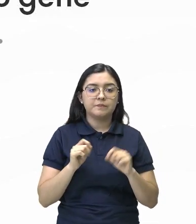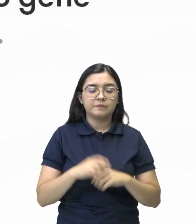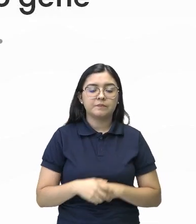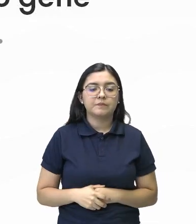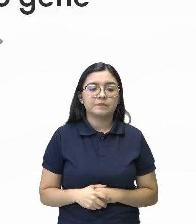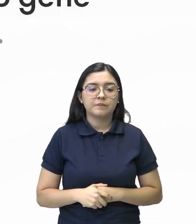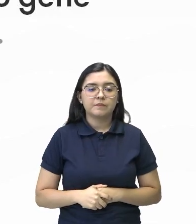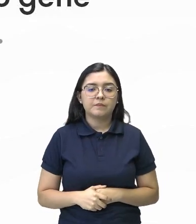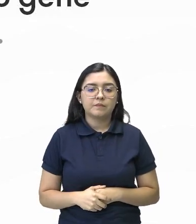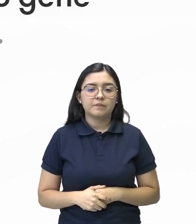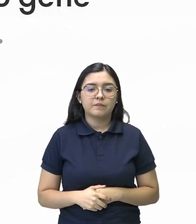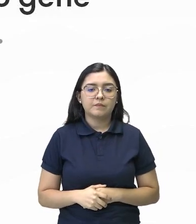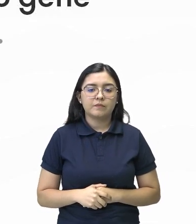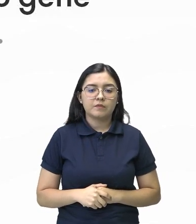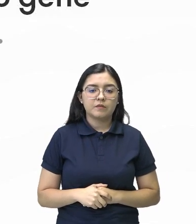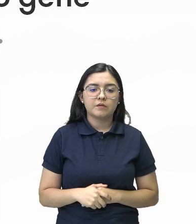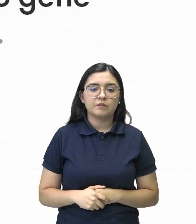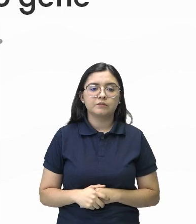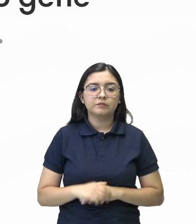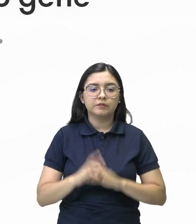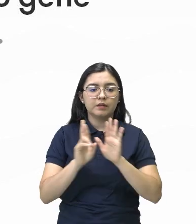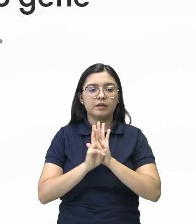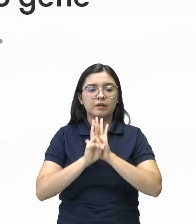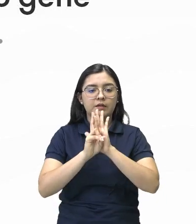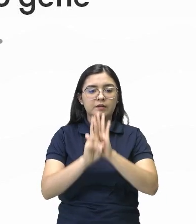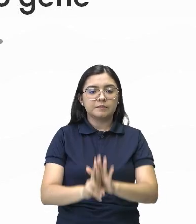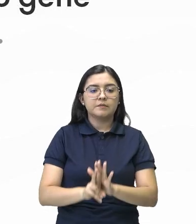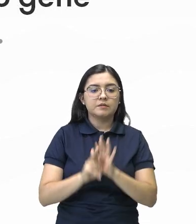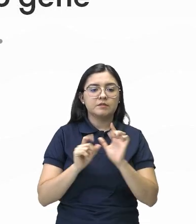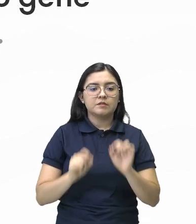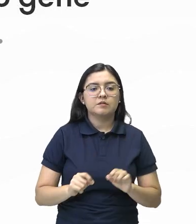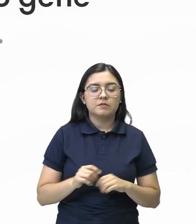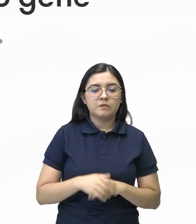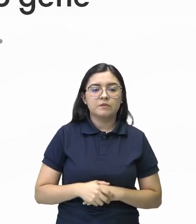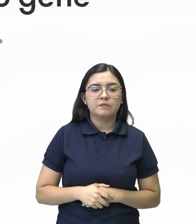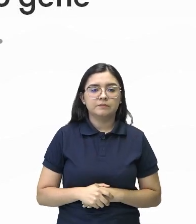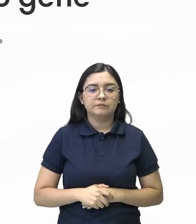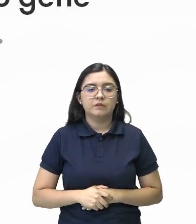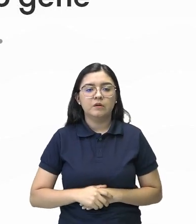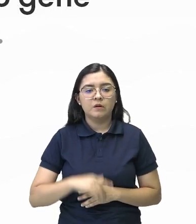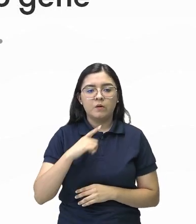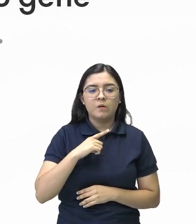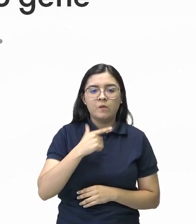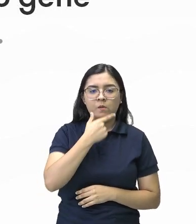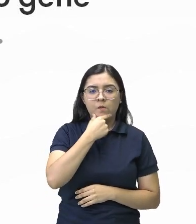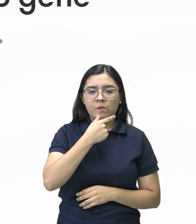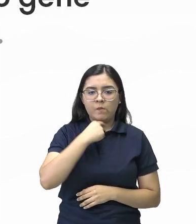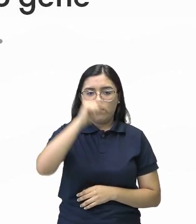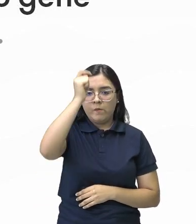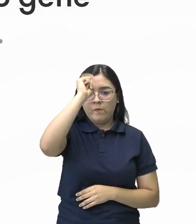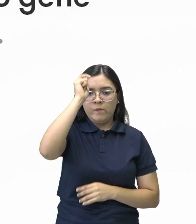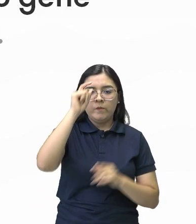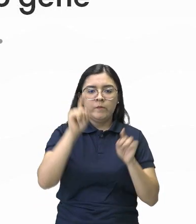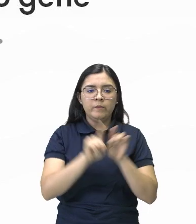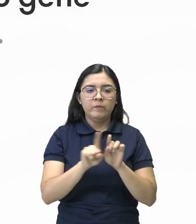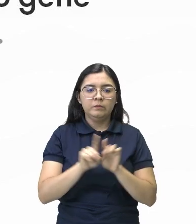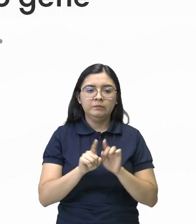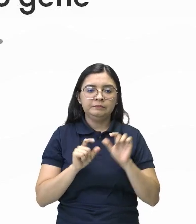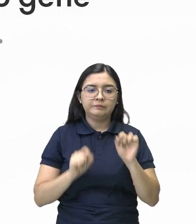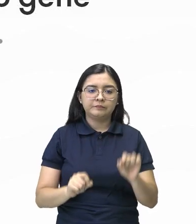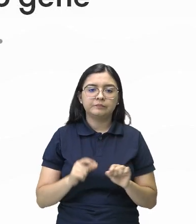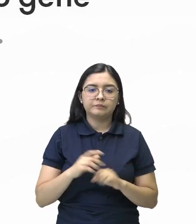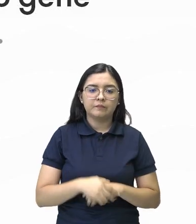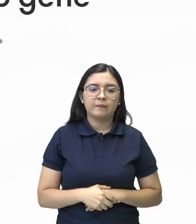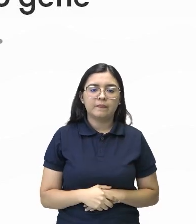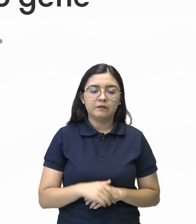esse gene RUX, né, que está sendo representada por esse operário, né, que está com um capacetezinho, tanto na extremidade da cabeça quanto